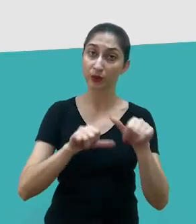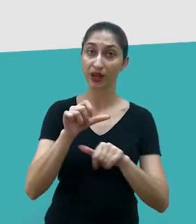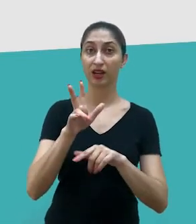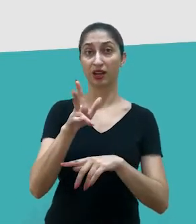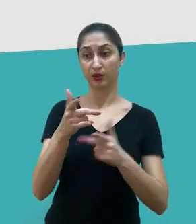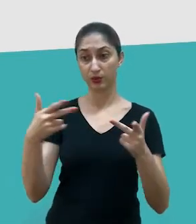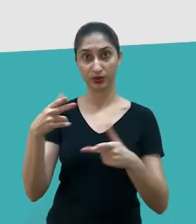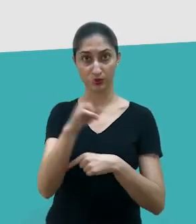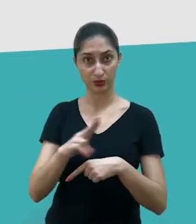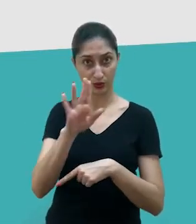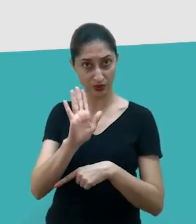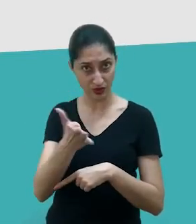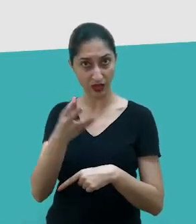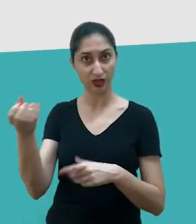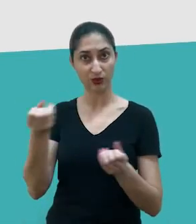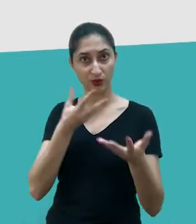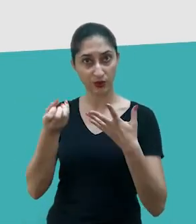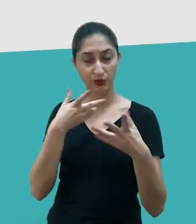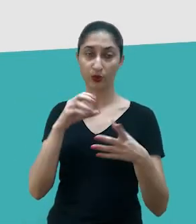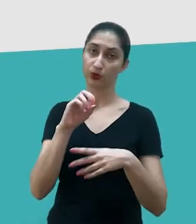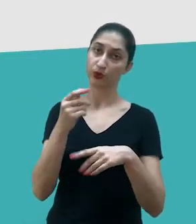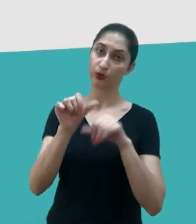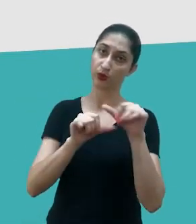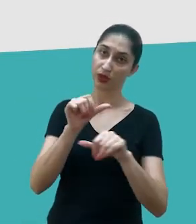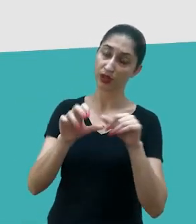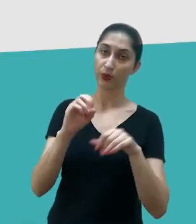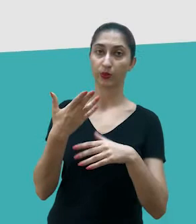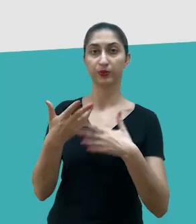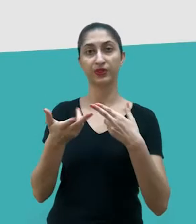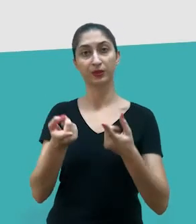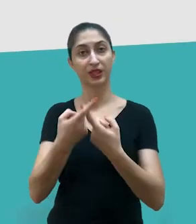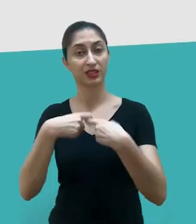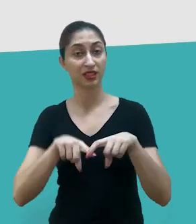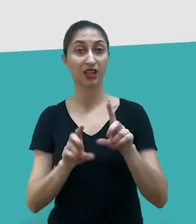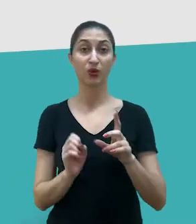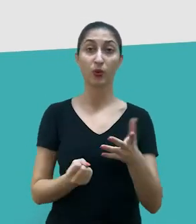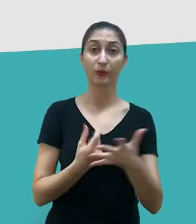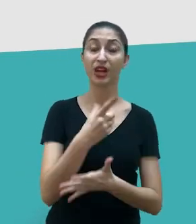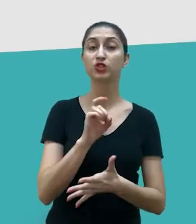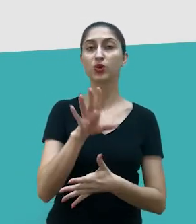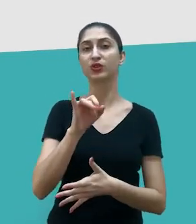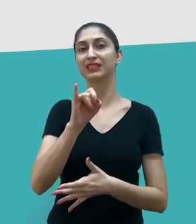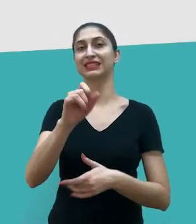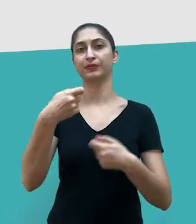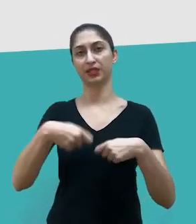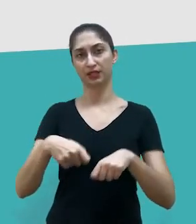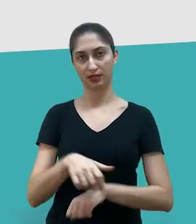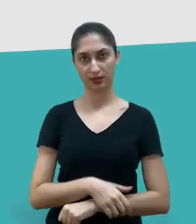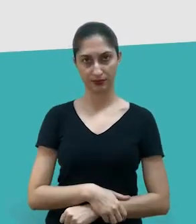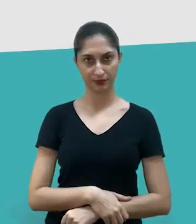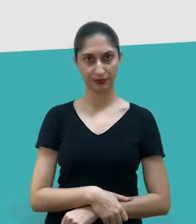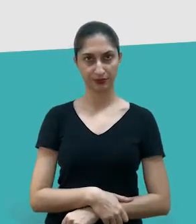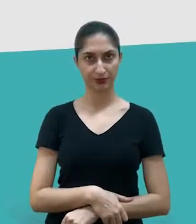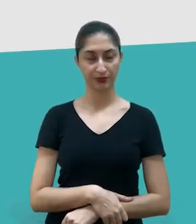em novo, trocar ou emprestar e comprar somente o essencial.